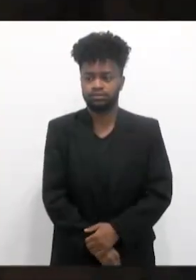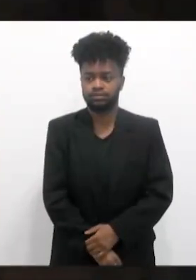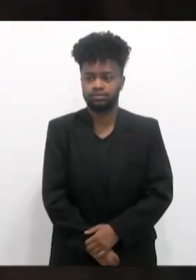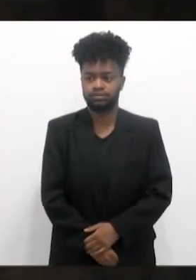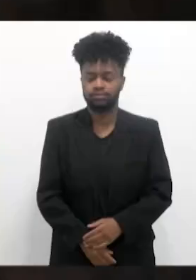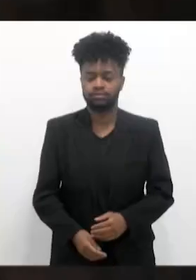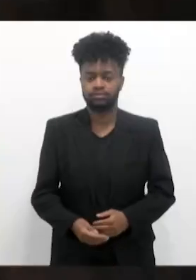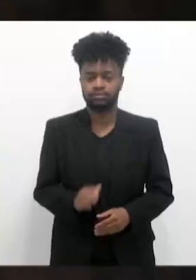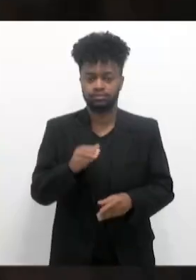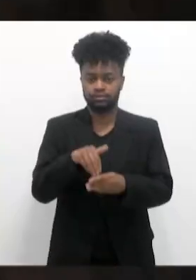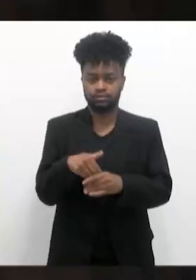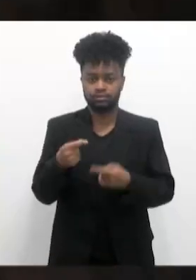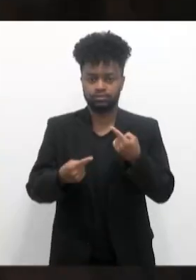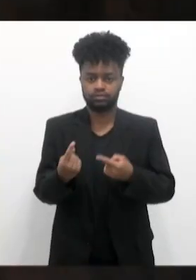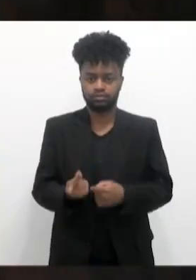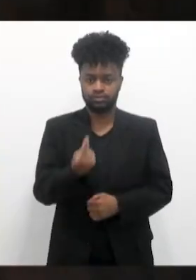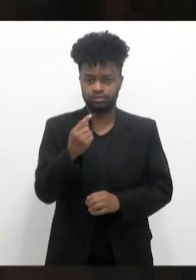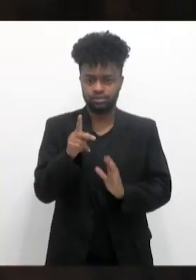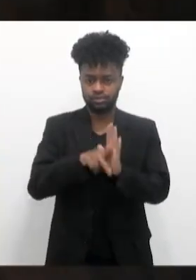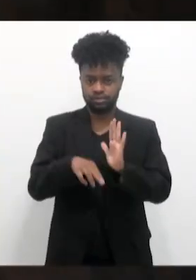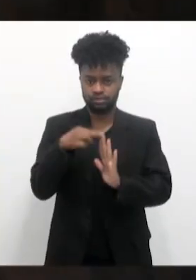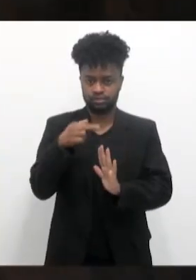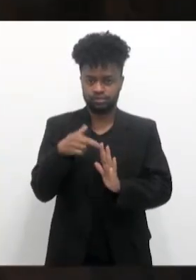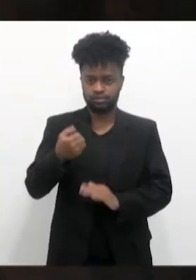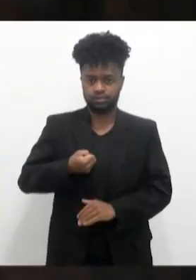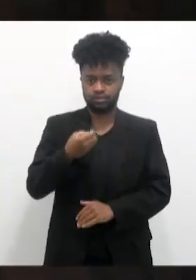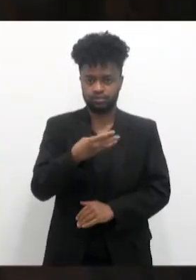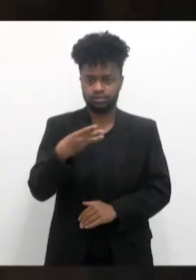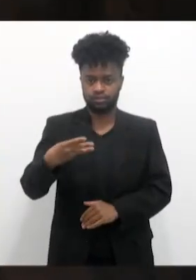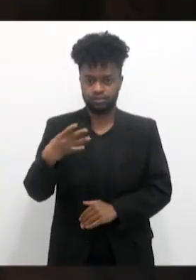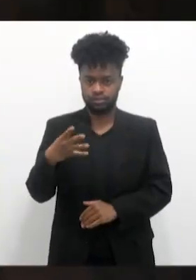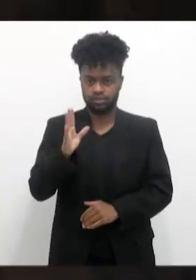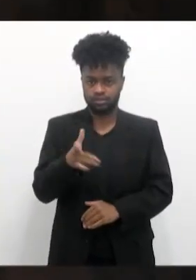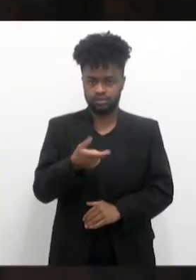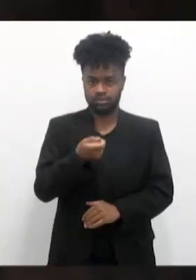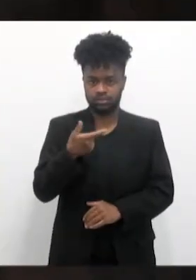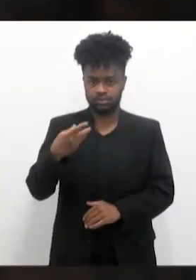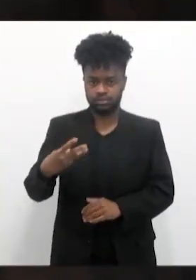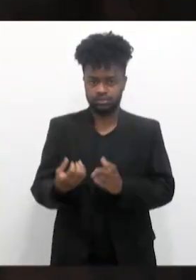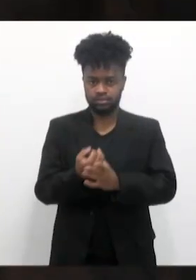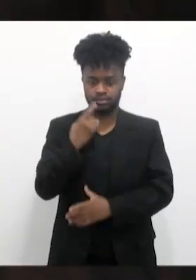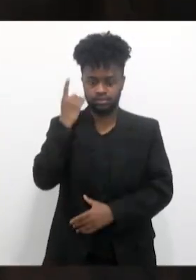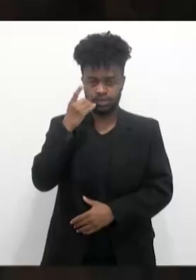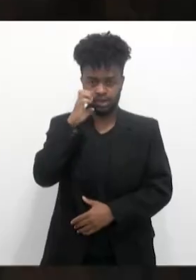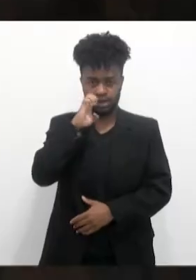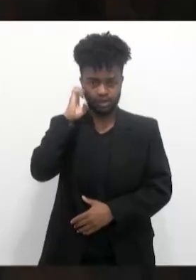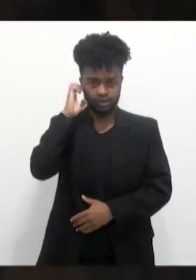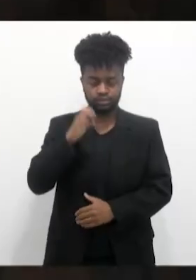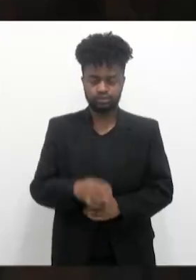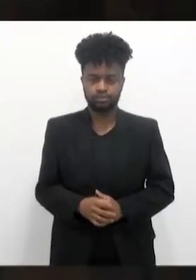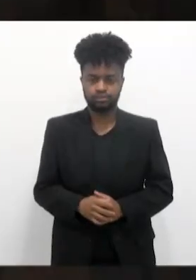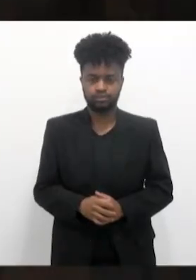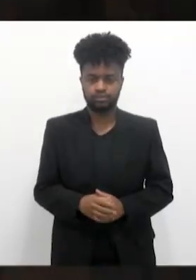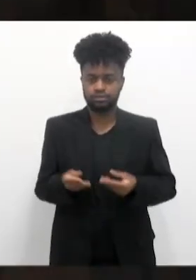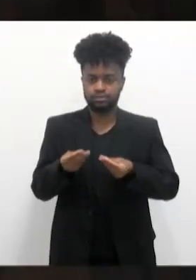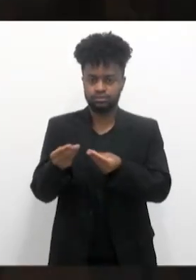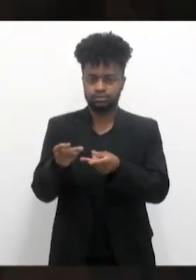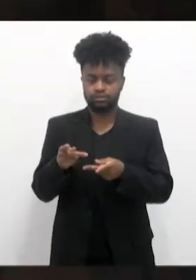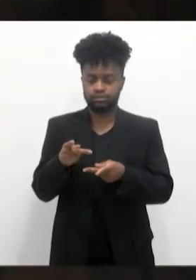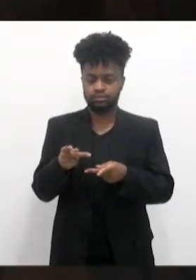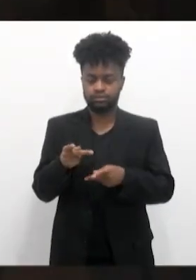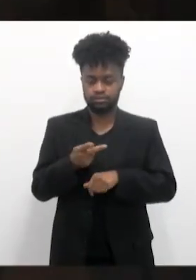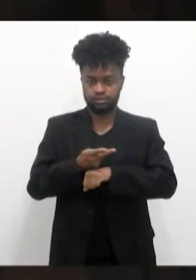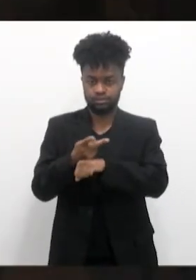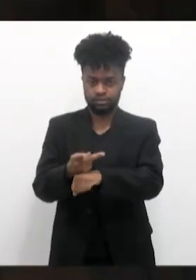Em votação e discussão única, projeto de resolução número 334/2023, de autoria da deputada Élica Takimoto, que concede o prêmio Dandara à